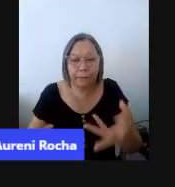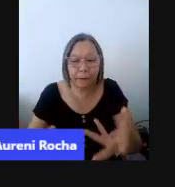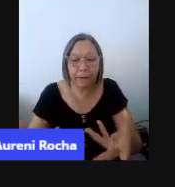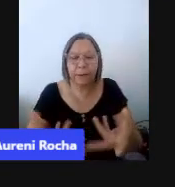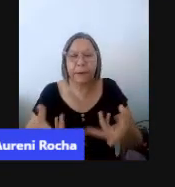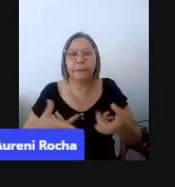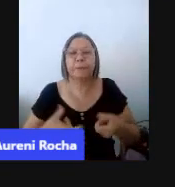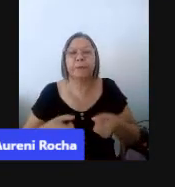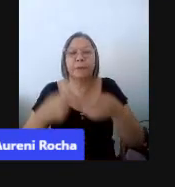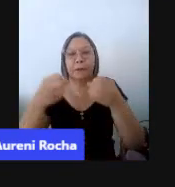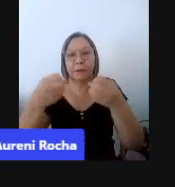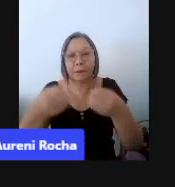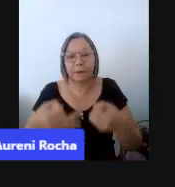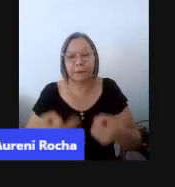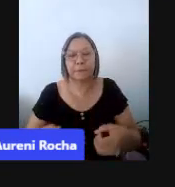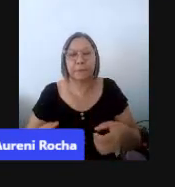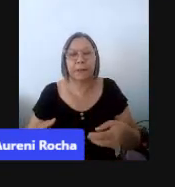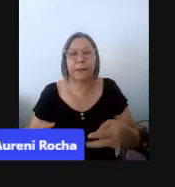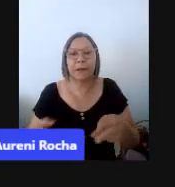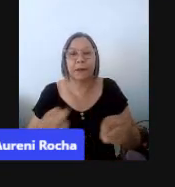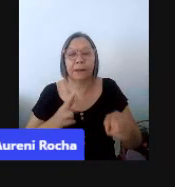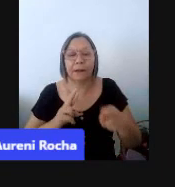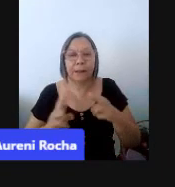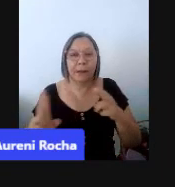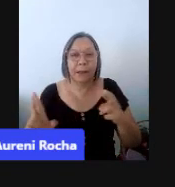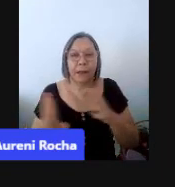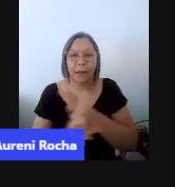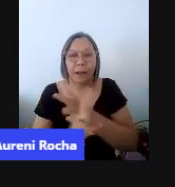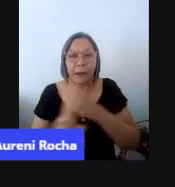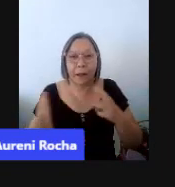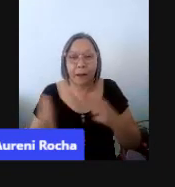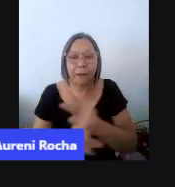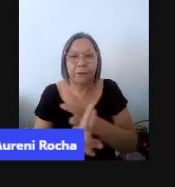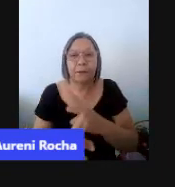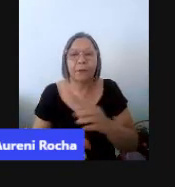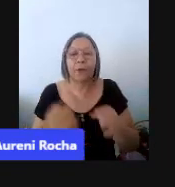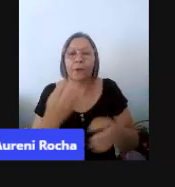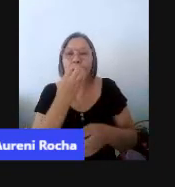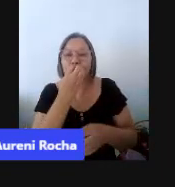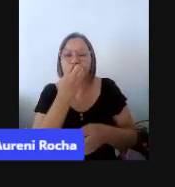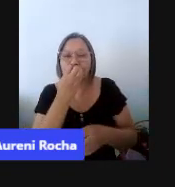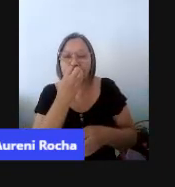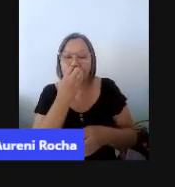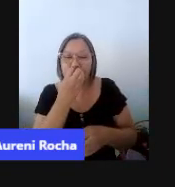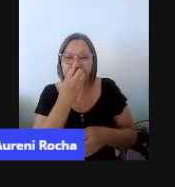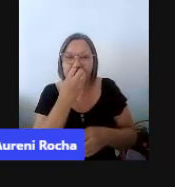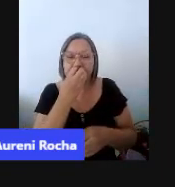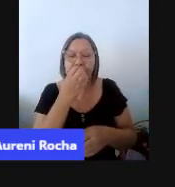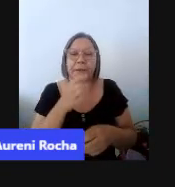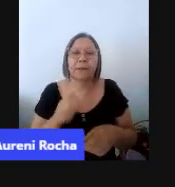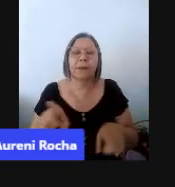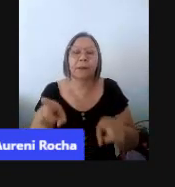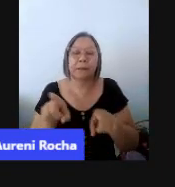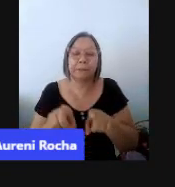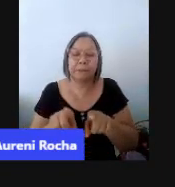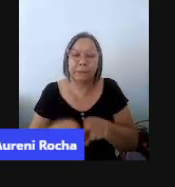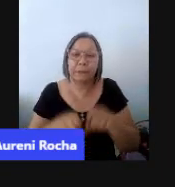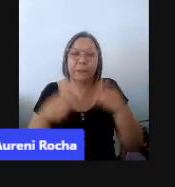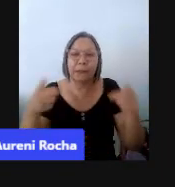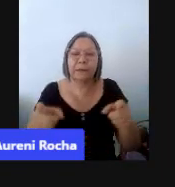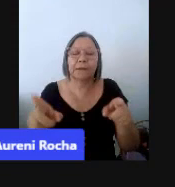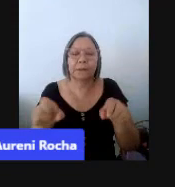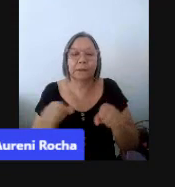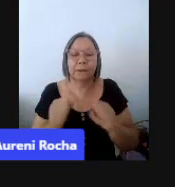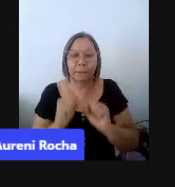que relacionam com os animais. Mas, além disso, é possível trabalhar os projetos Tatu Canastra